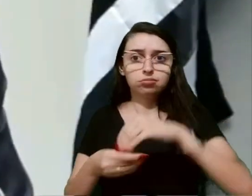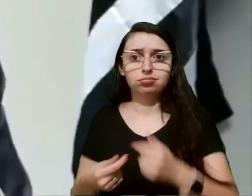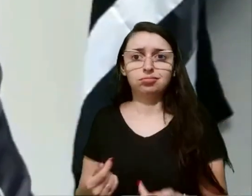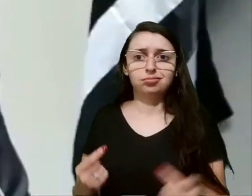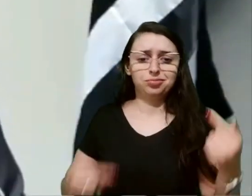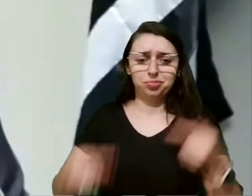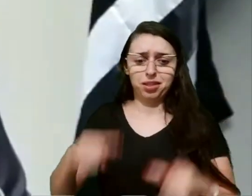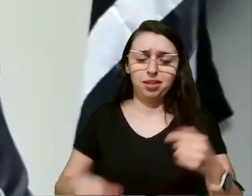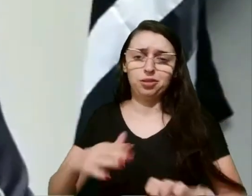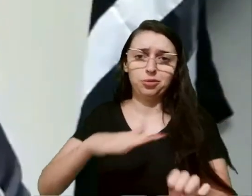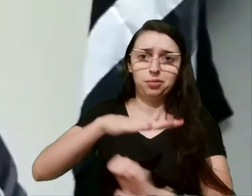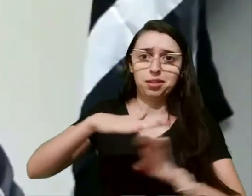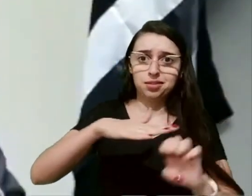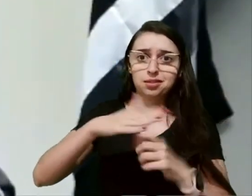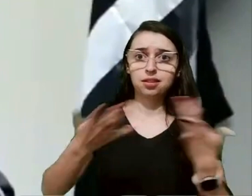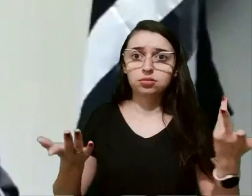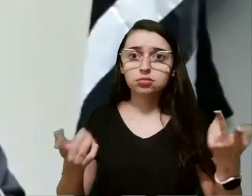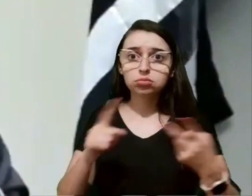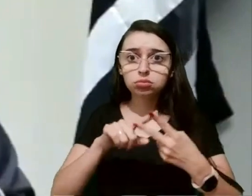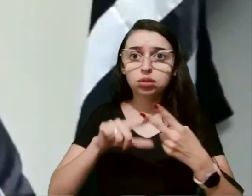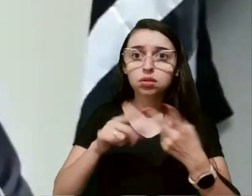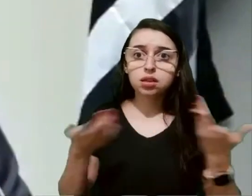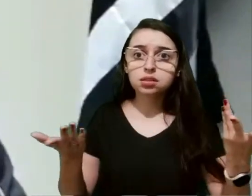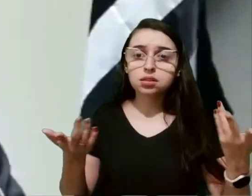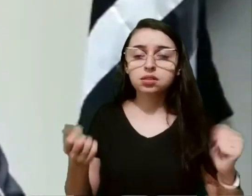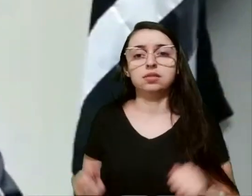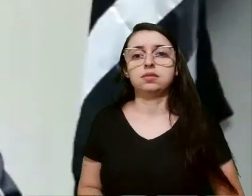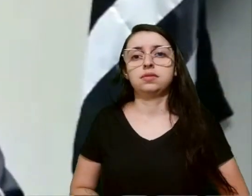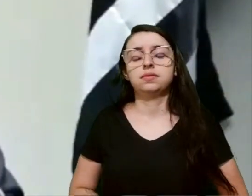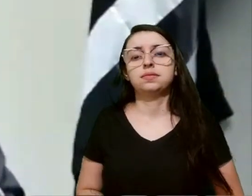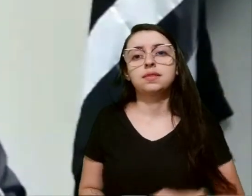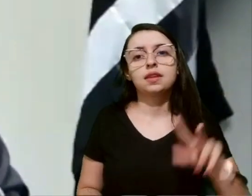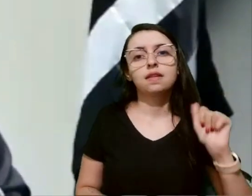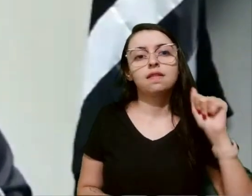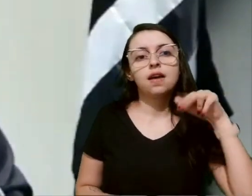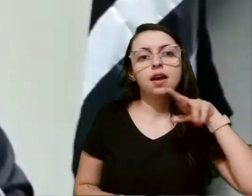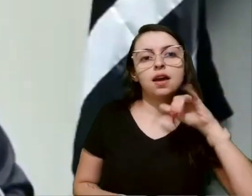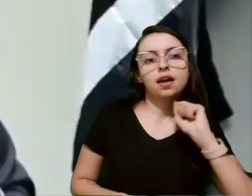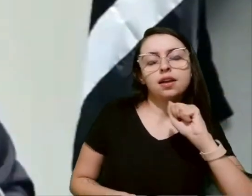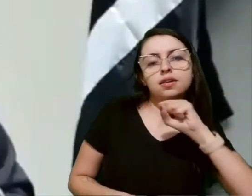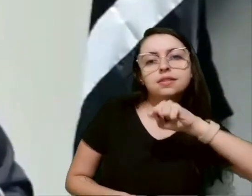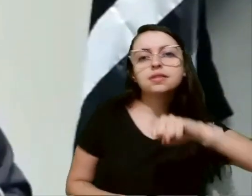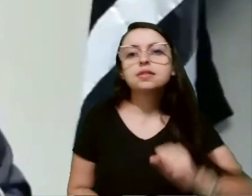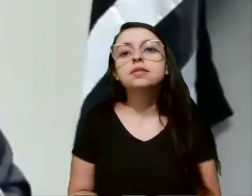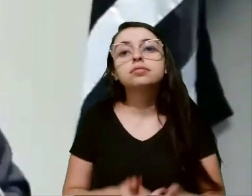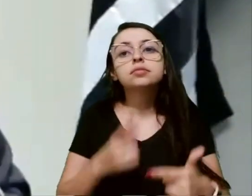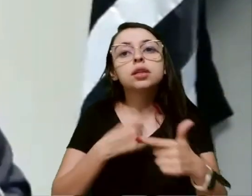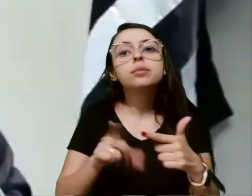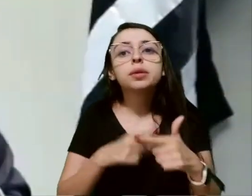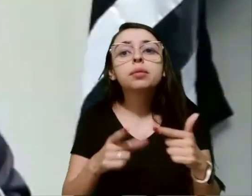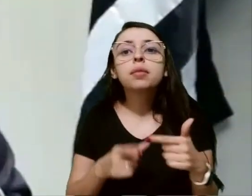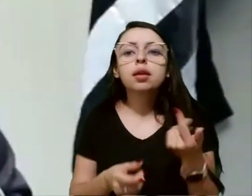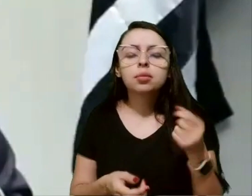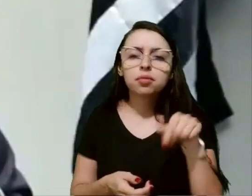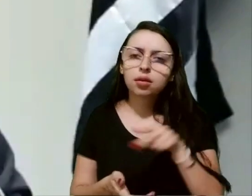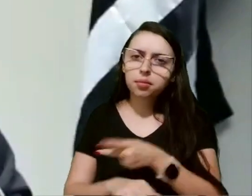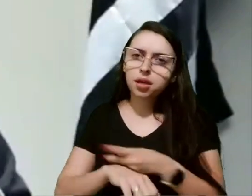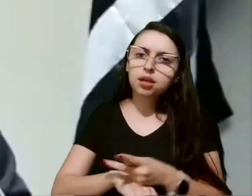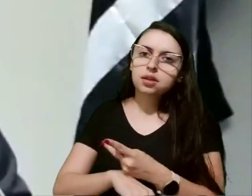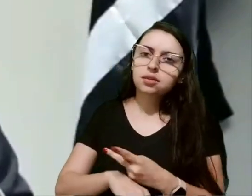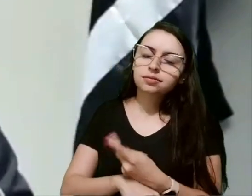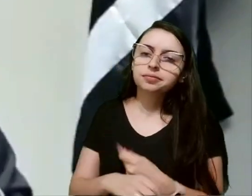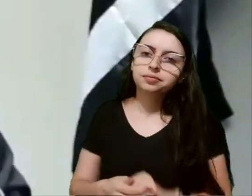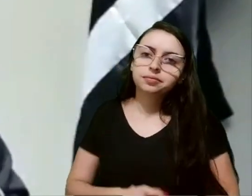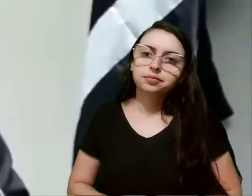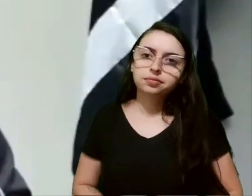não tem briga de empresário para criar 2 varas, né. Qual era o problema quando a gente foi verificar? O problema é